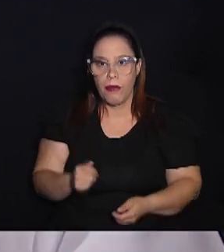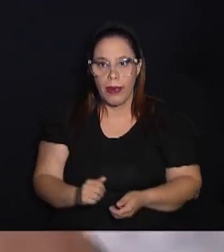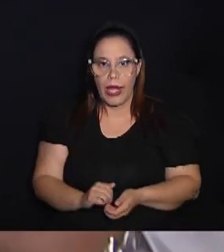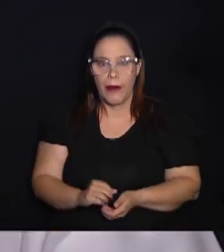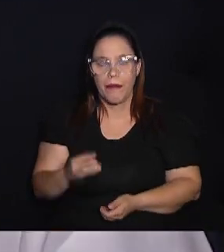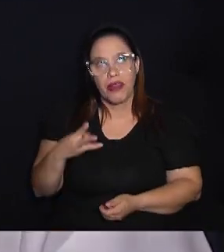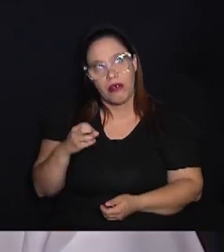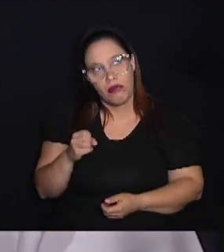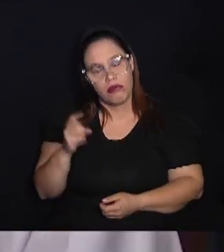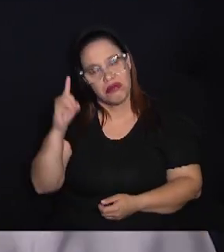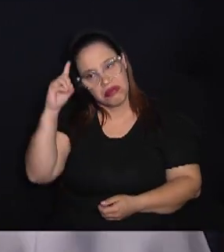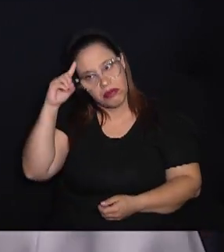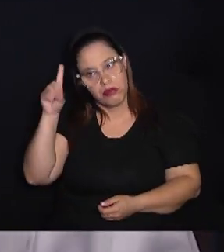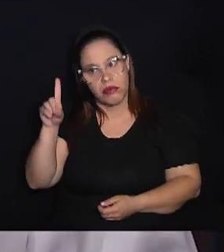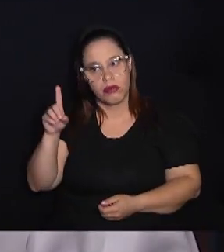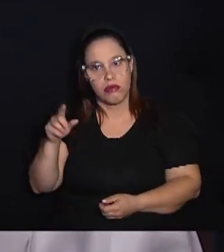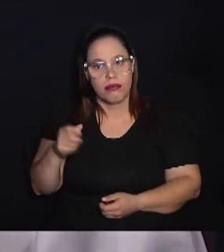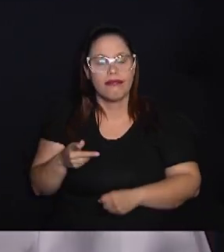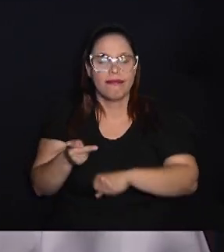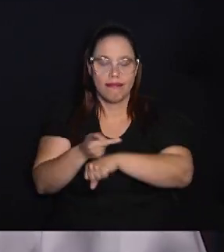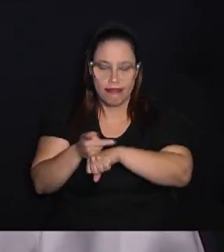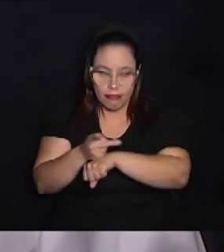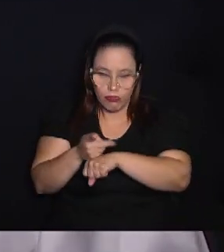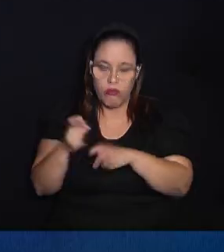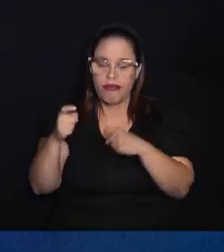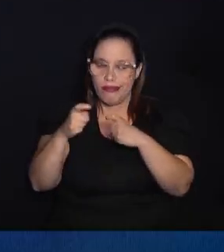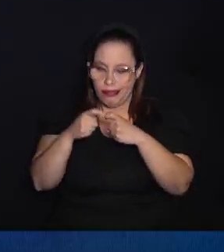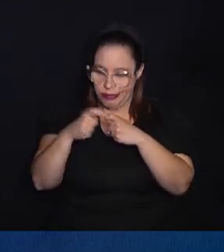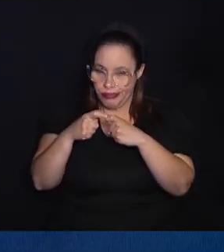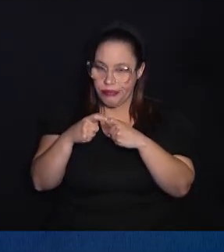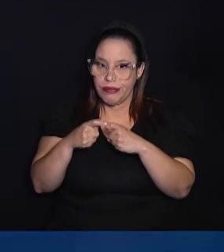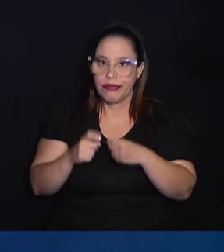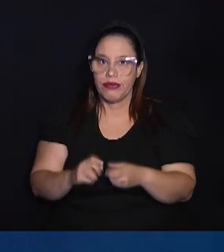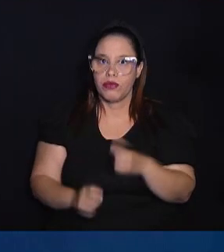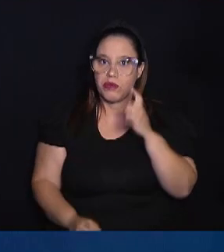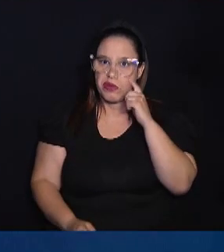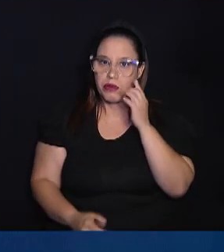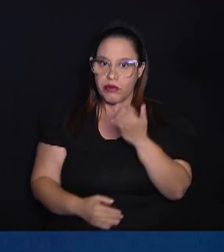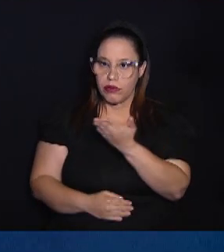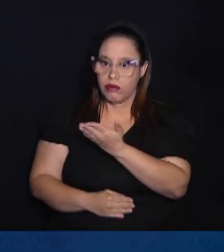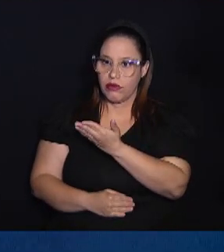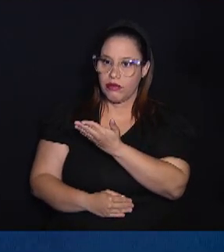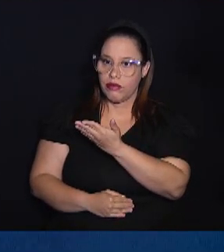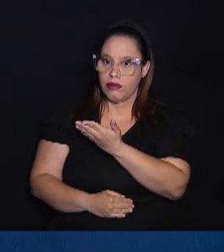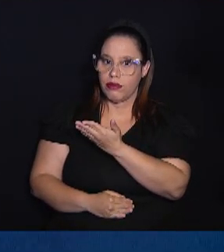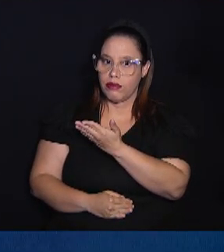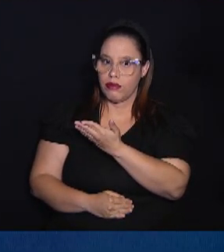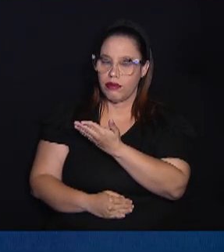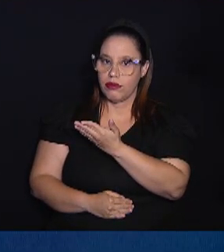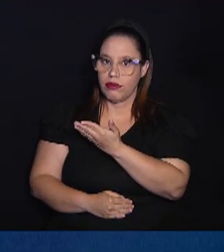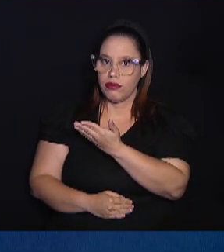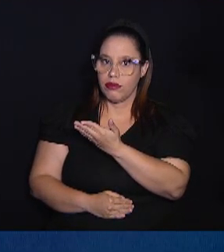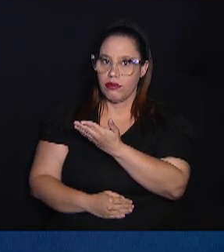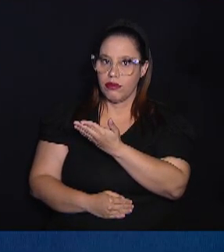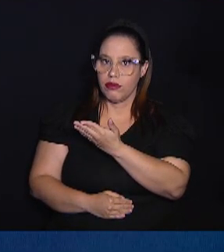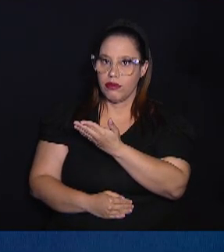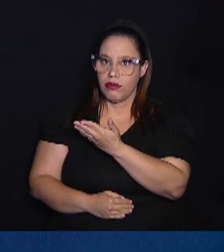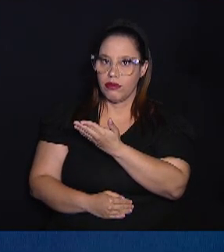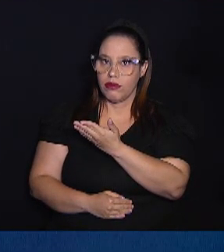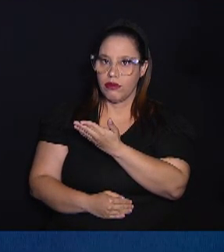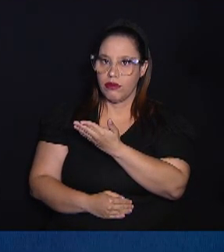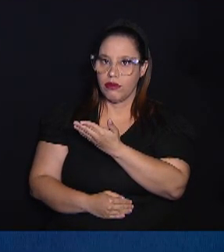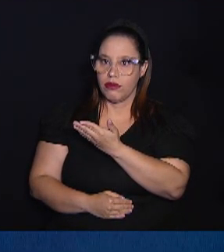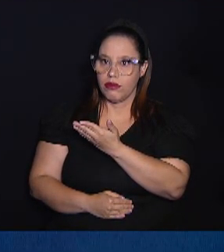30 dias, tem que se procurar um serviço médico. Mudar hábitos e vícios é a principal prevenção.